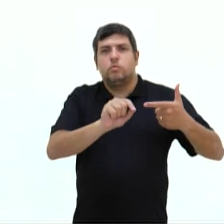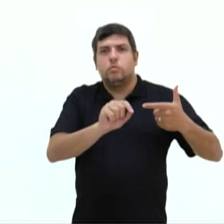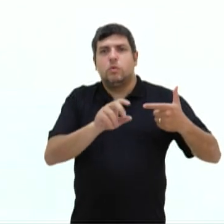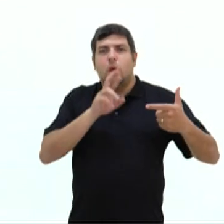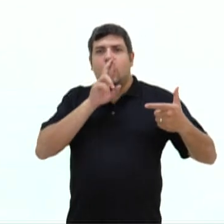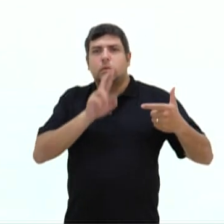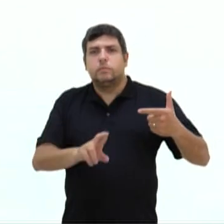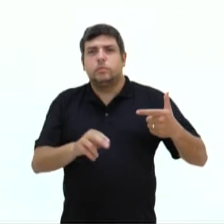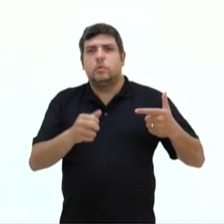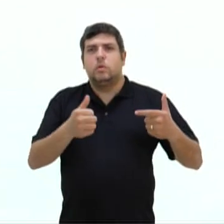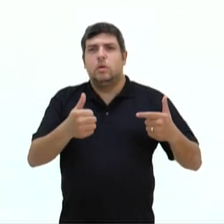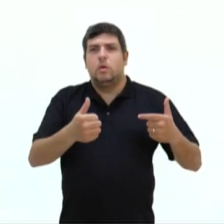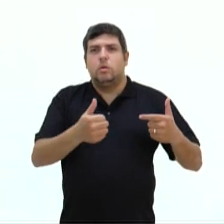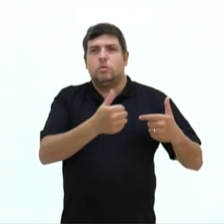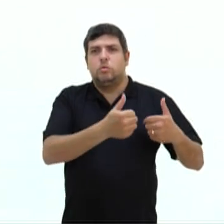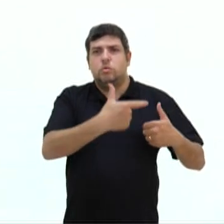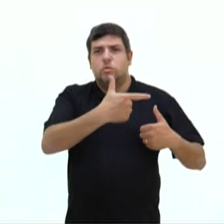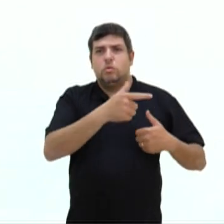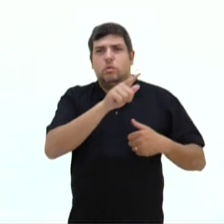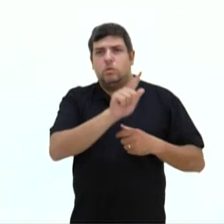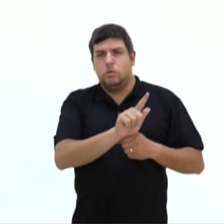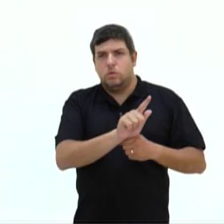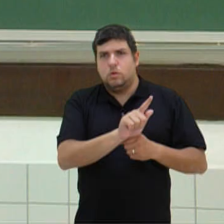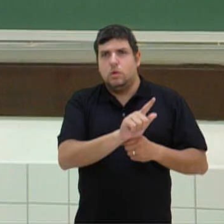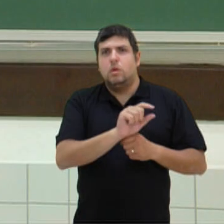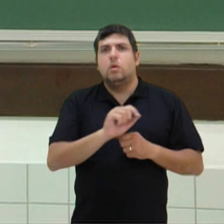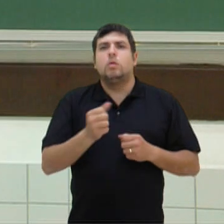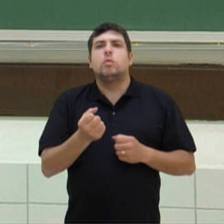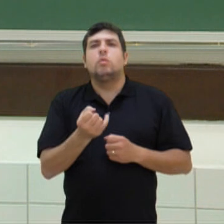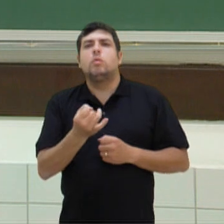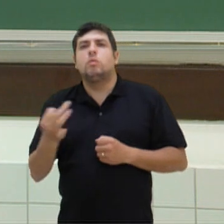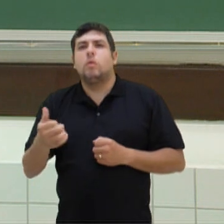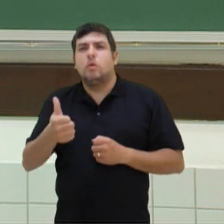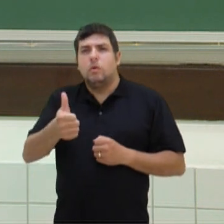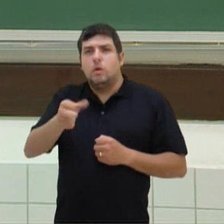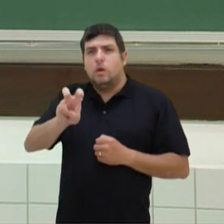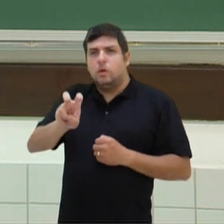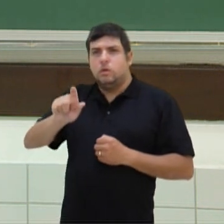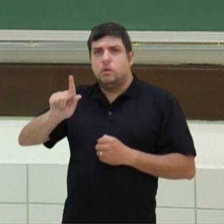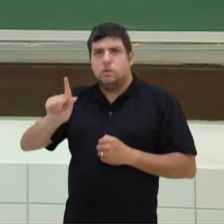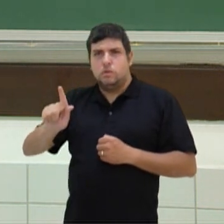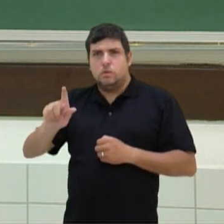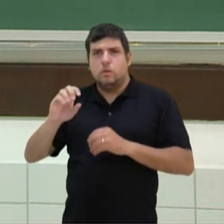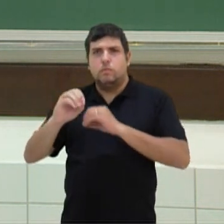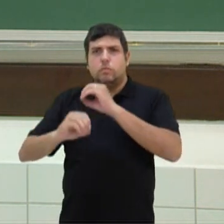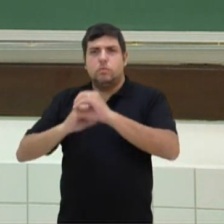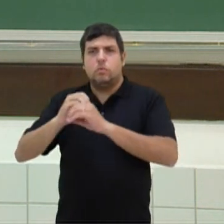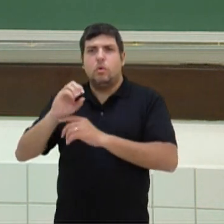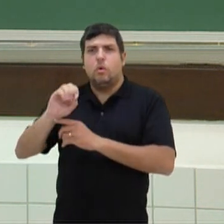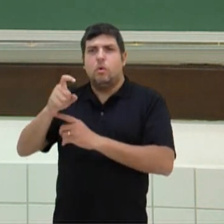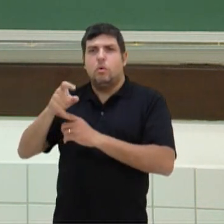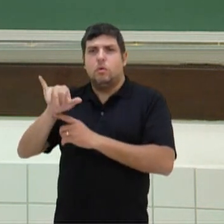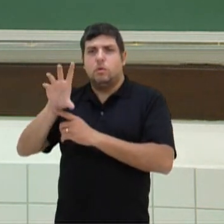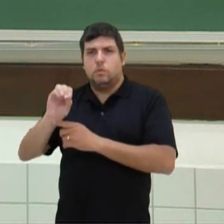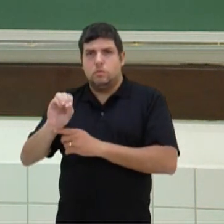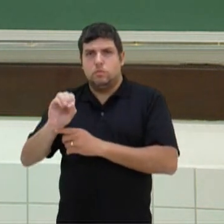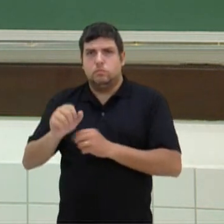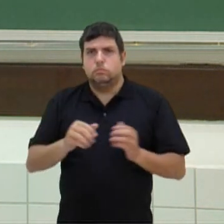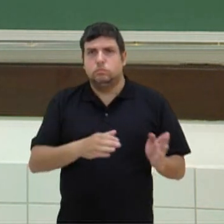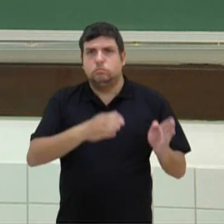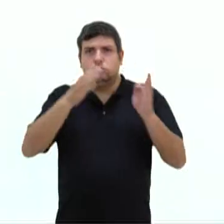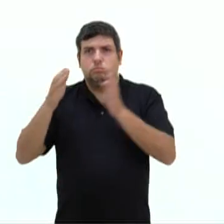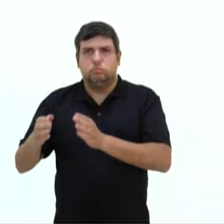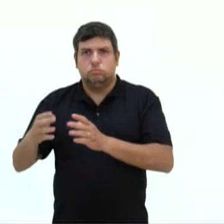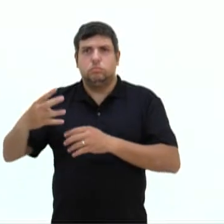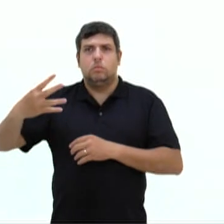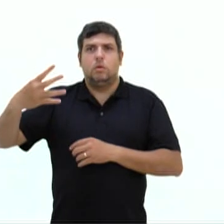12 gramas de cobre nessa reação produzem 15 gramas de óxido de cobre, tá? Quarto passo,